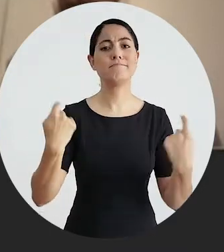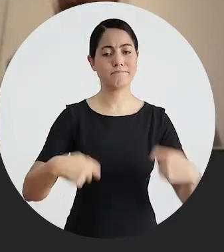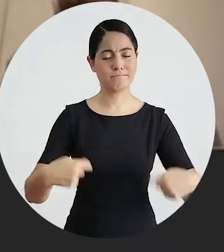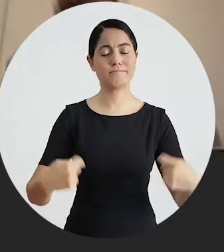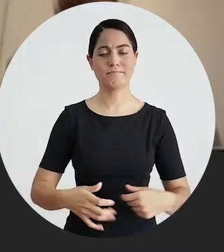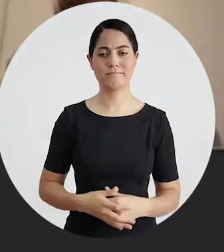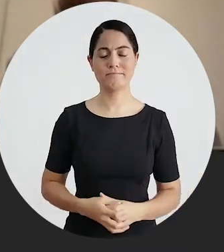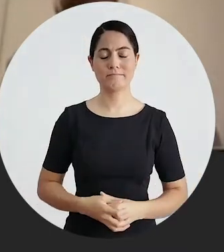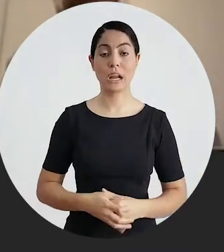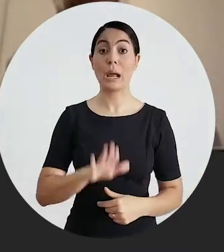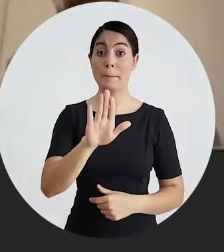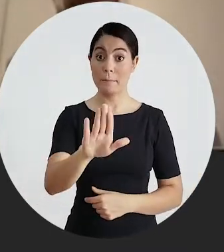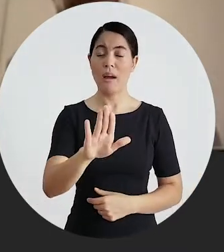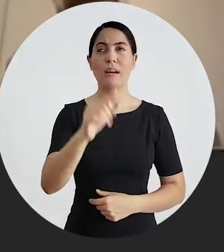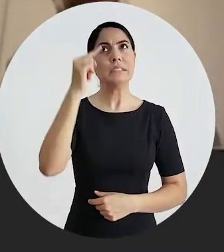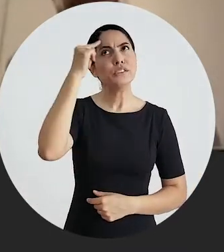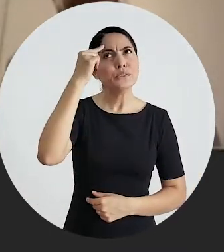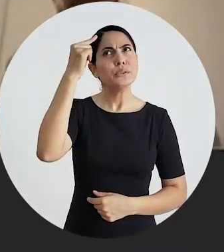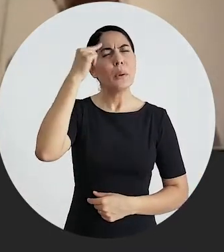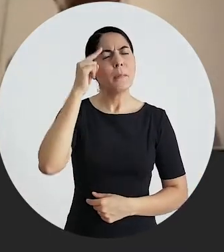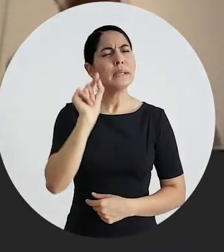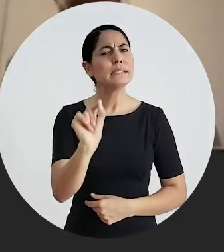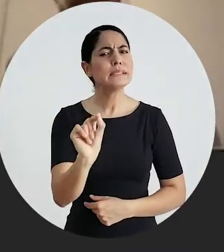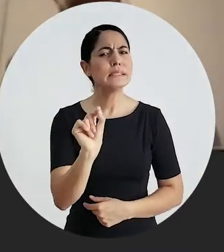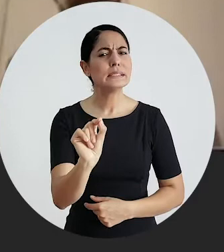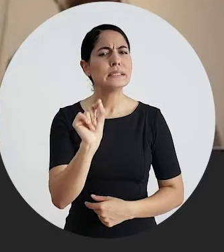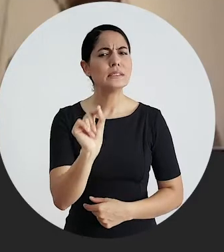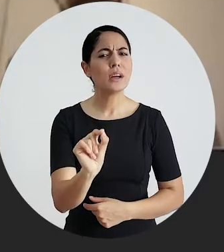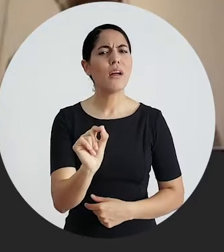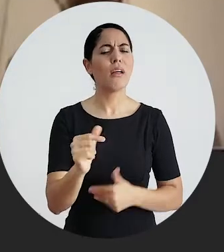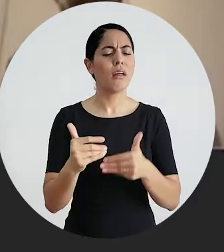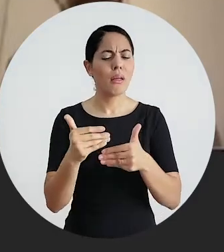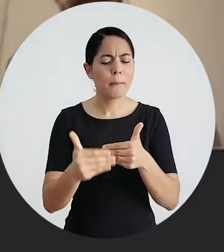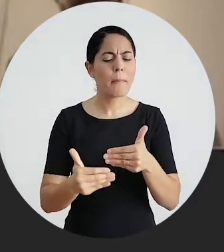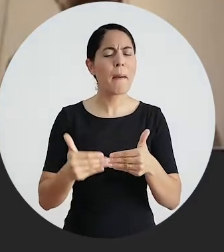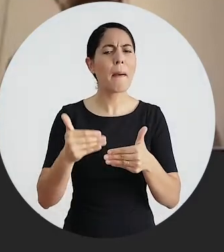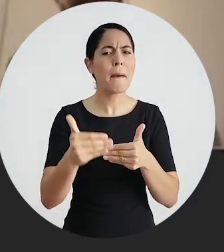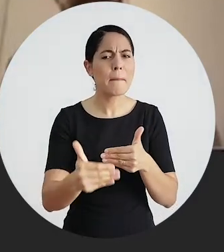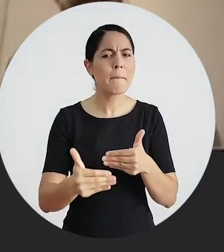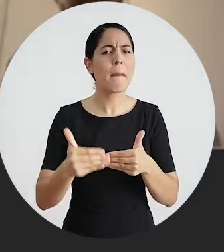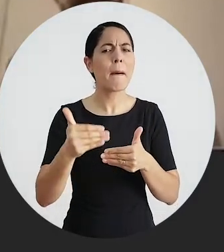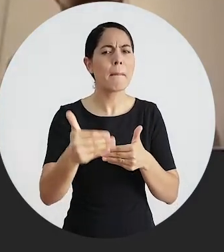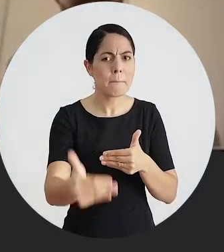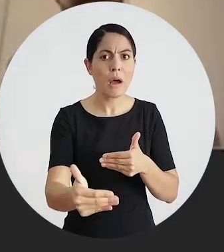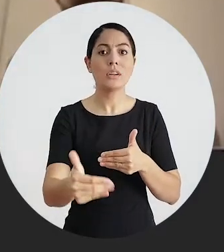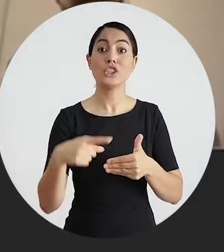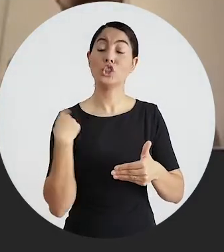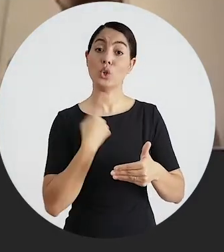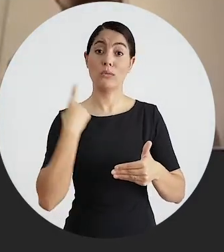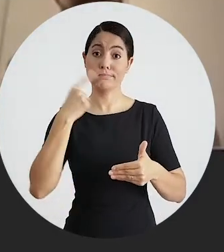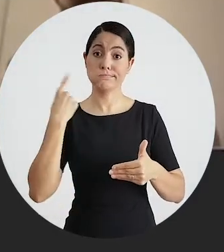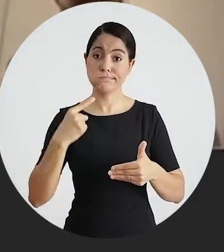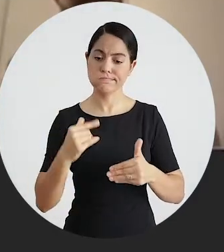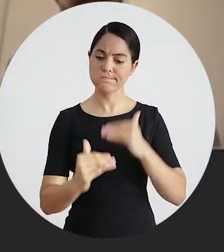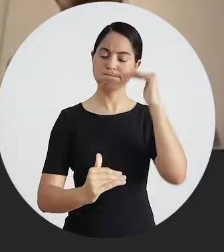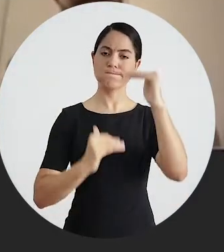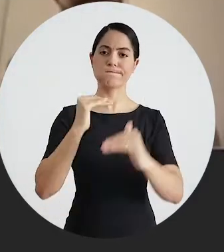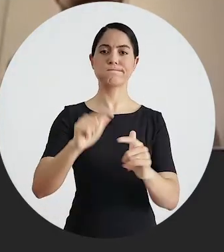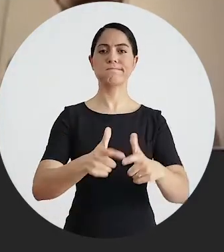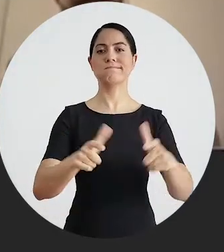me remete a um pensamento de que cada vez mais precisamos ser melhores advogados, mais